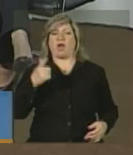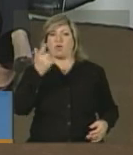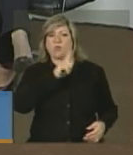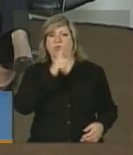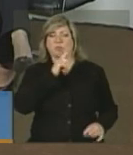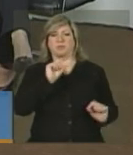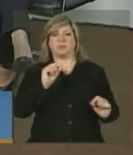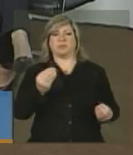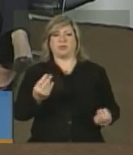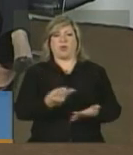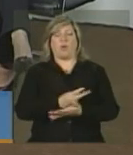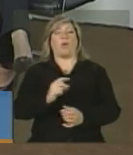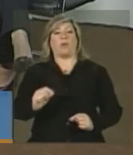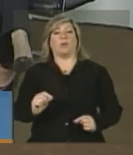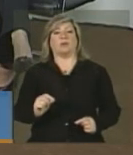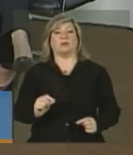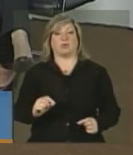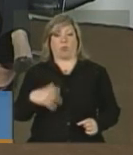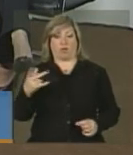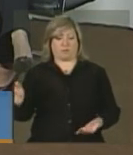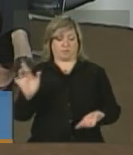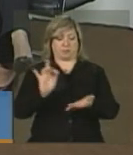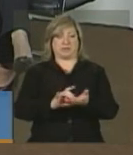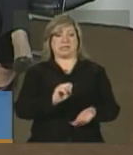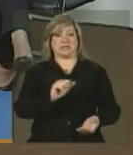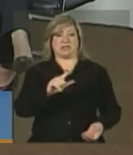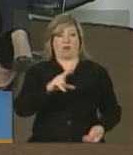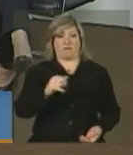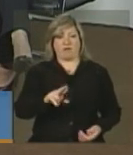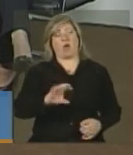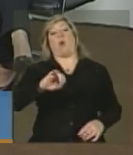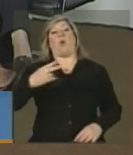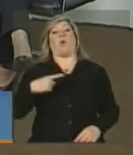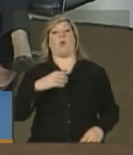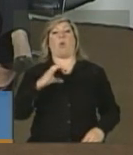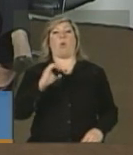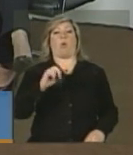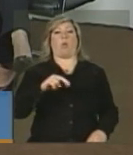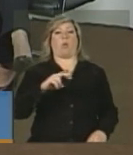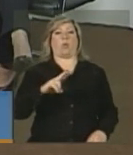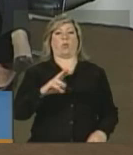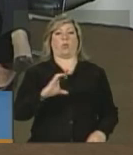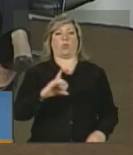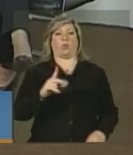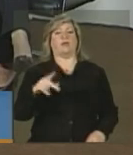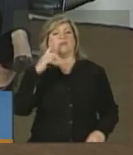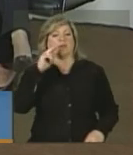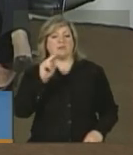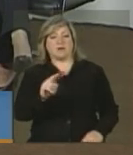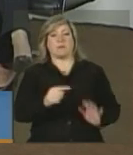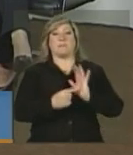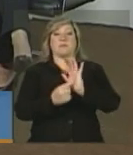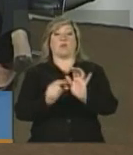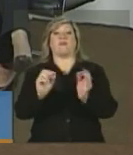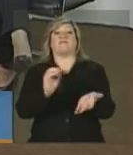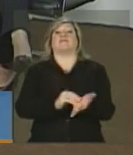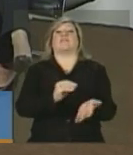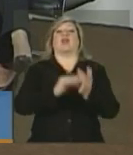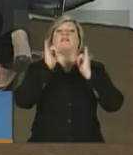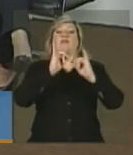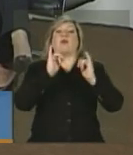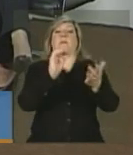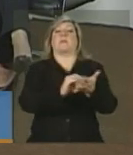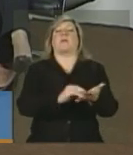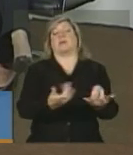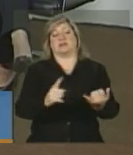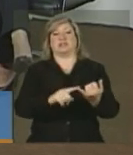questionário, ao ele clicar em salvar e concluir, o questionário aponta falta de dados como